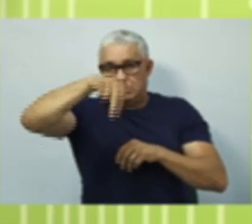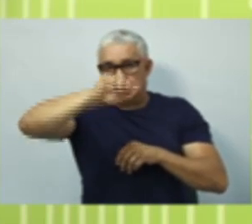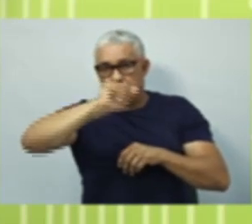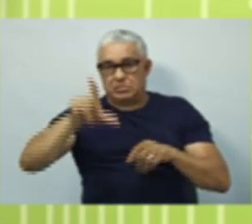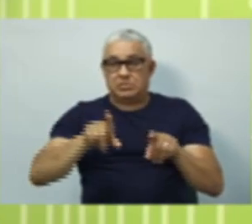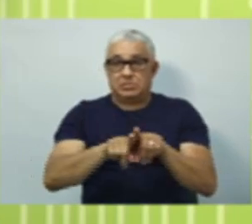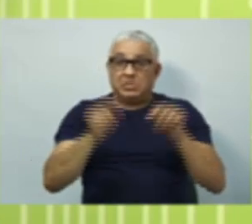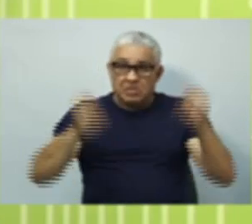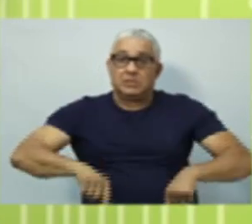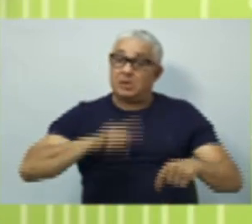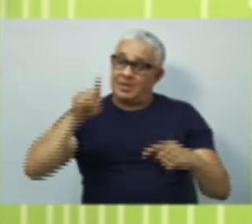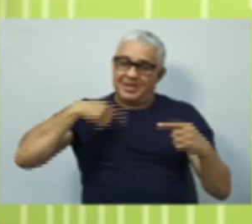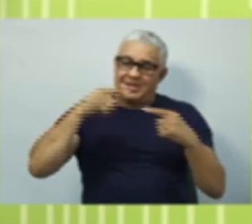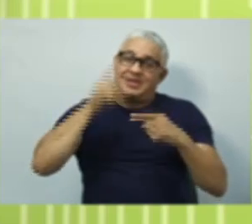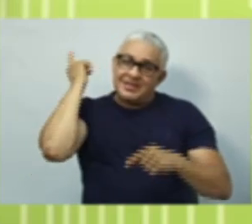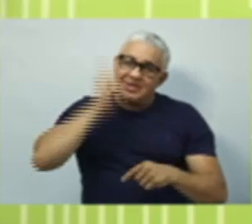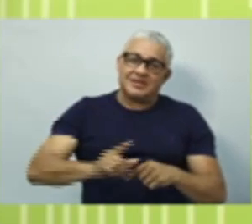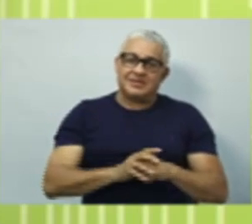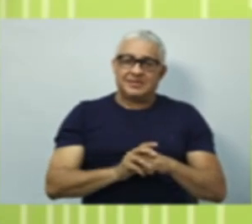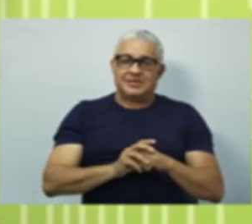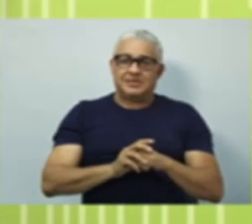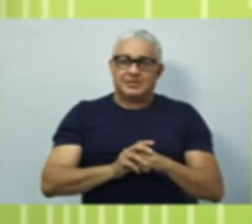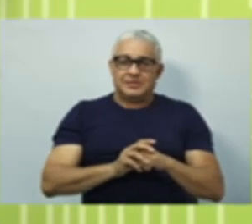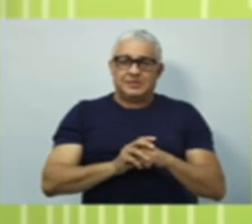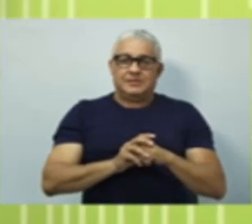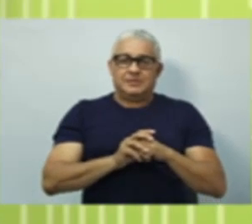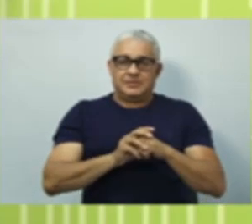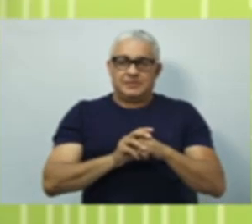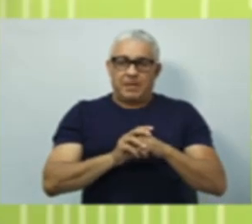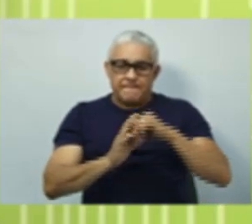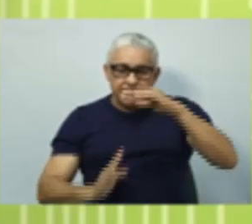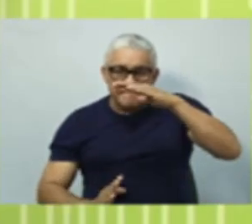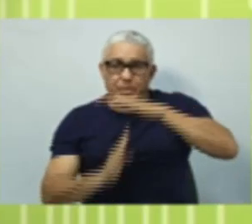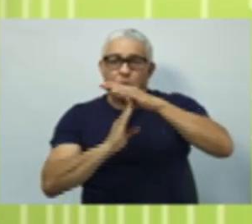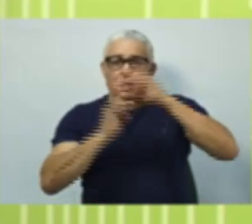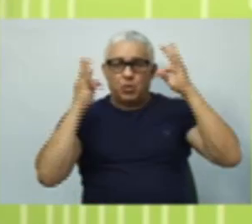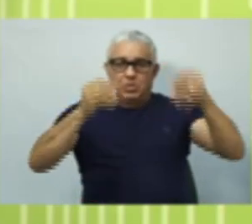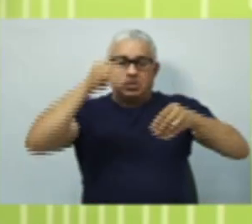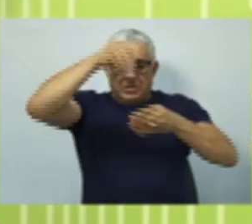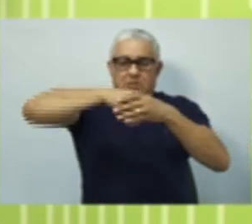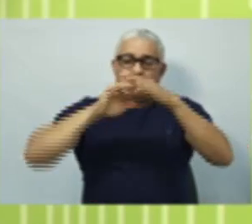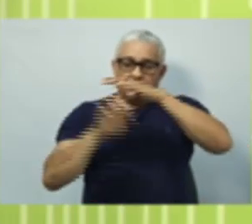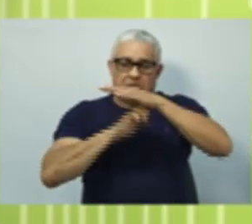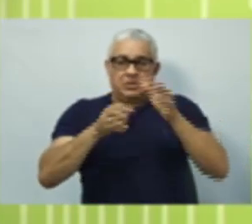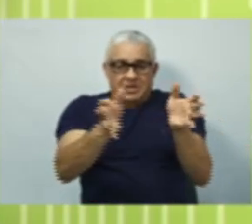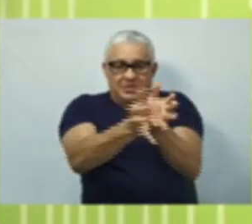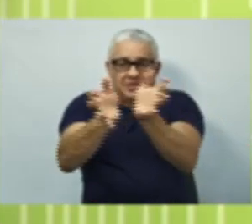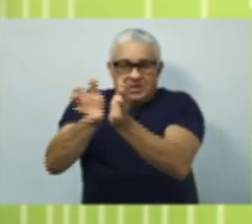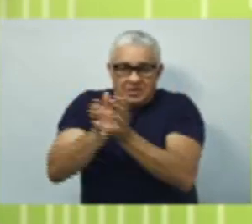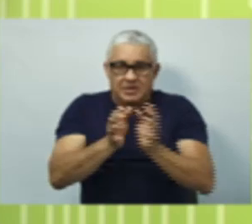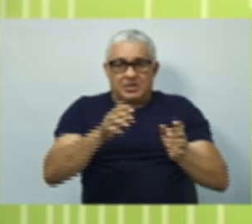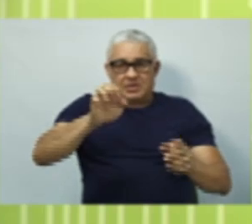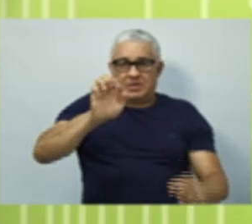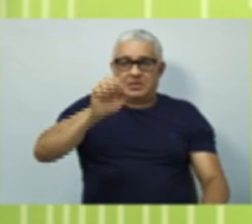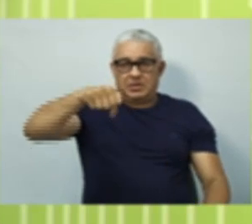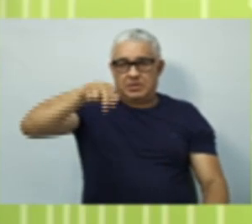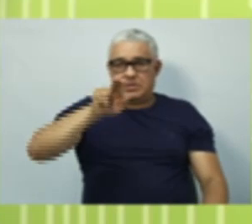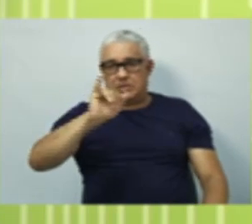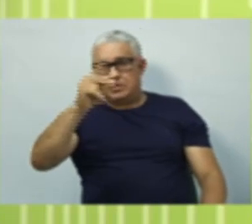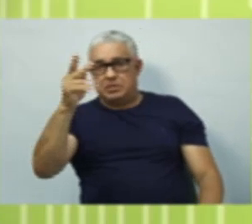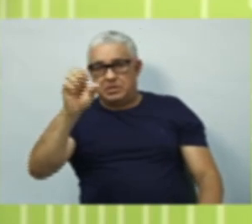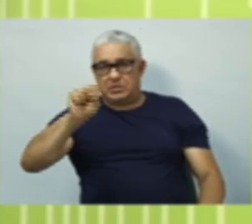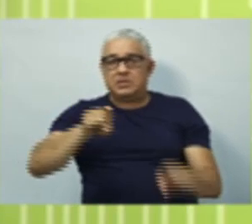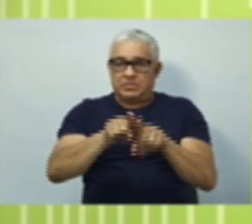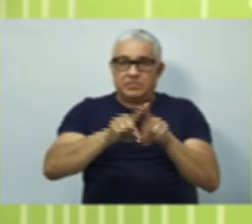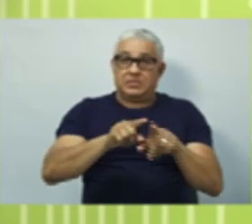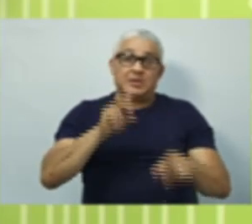possamos atingir o potencial todo da empresa e da nossa equipe. Então nós começamos falando lá sobre os recursos humanos.